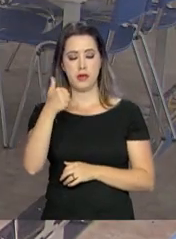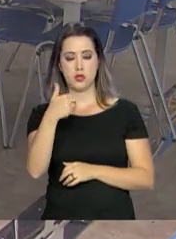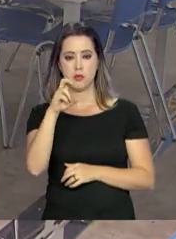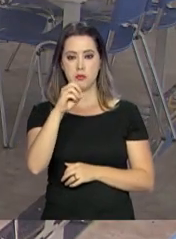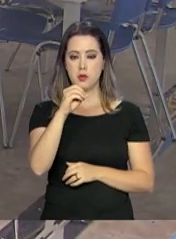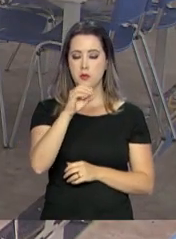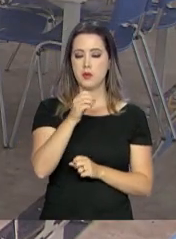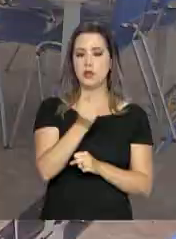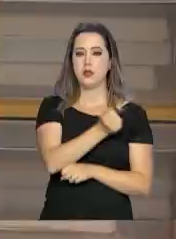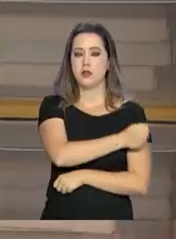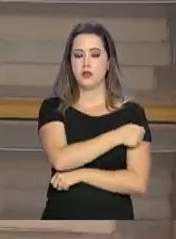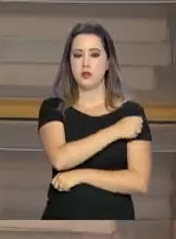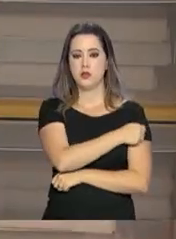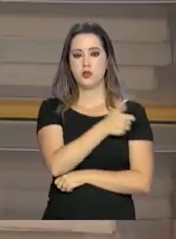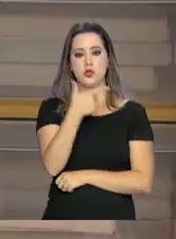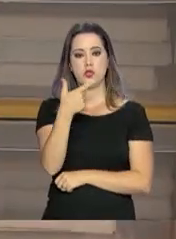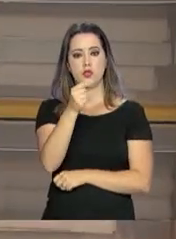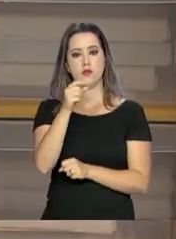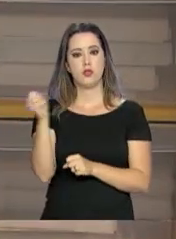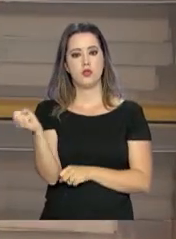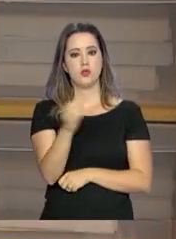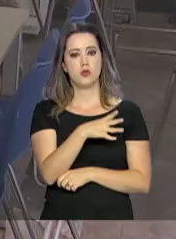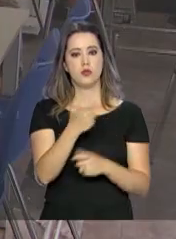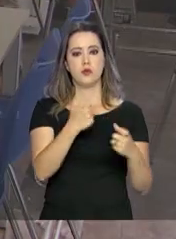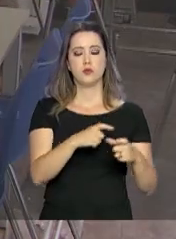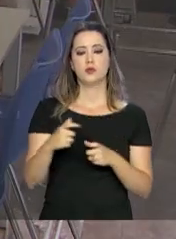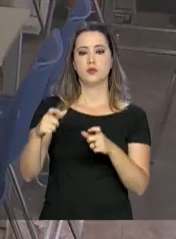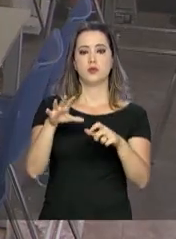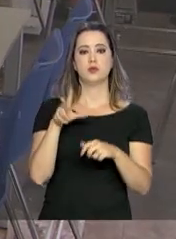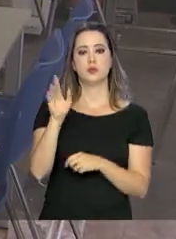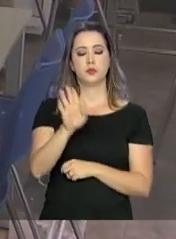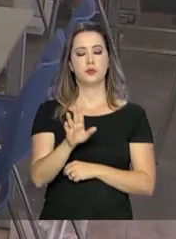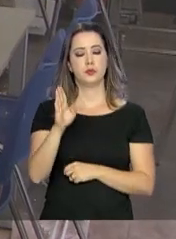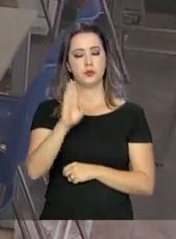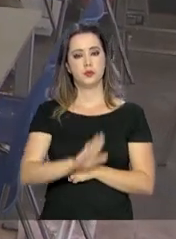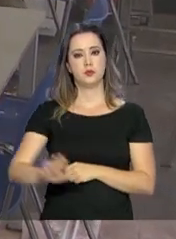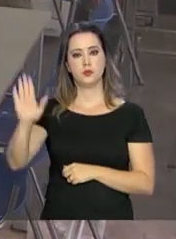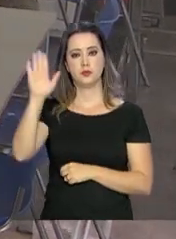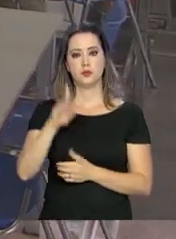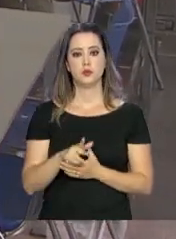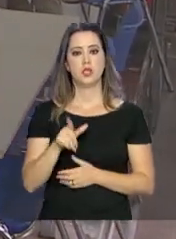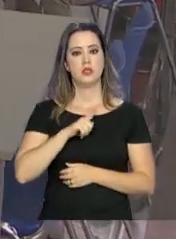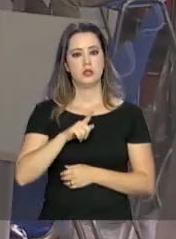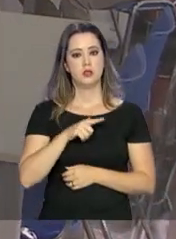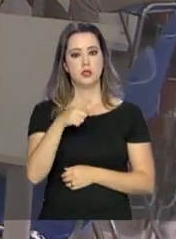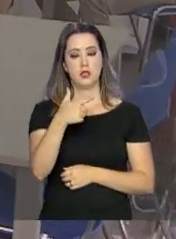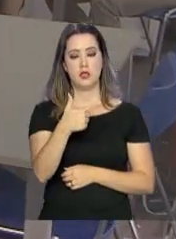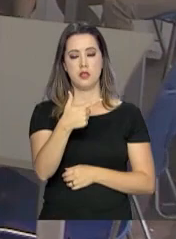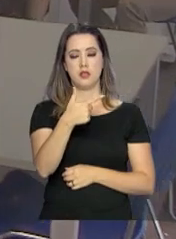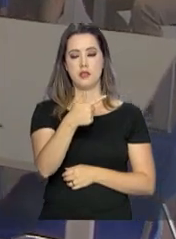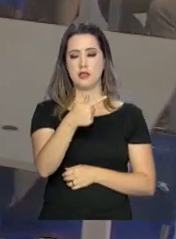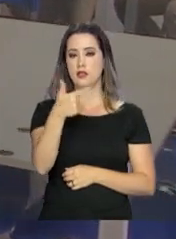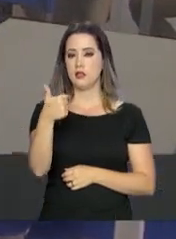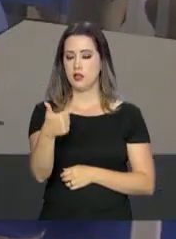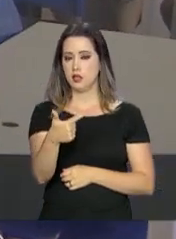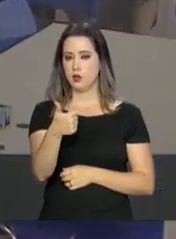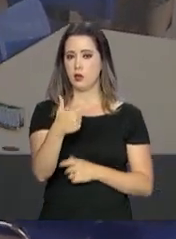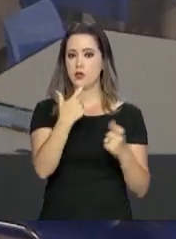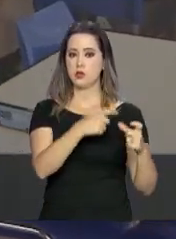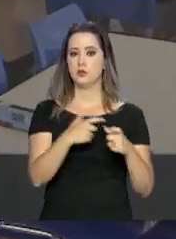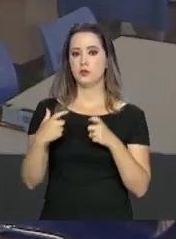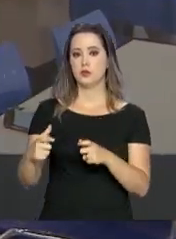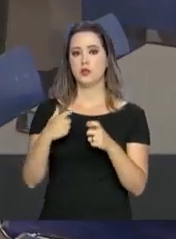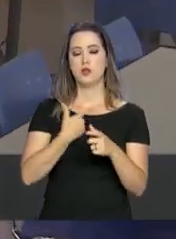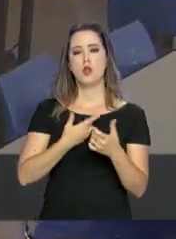de 29 instituições de todo o país ao todo são 72 metros quadrados com ferramentas